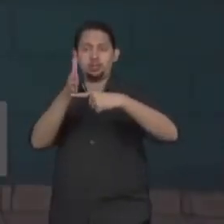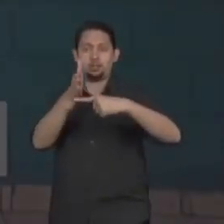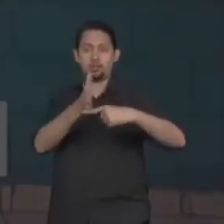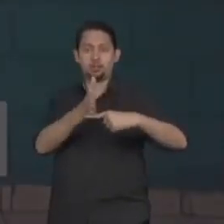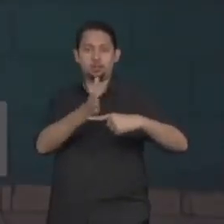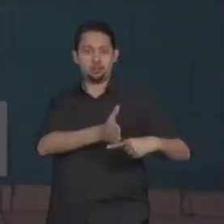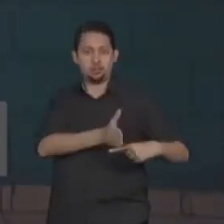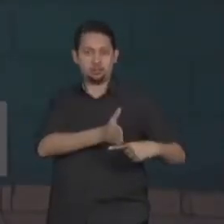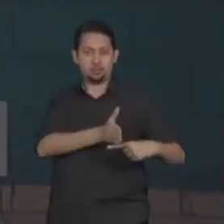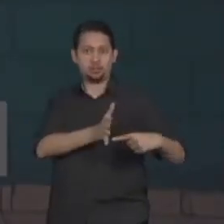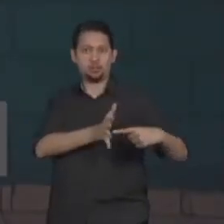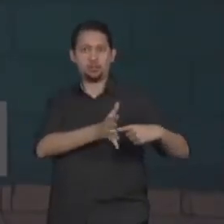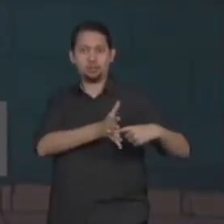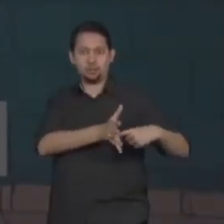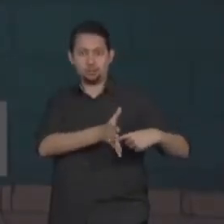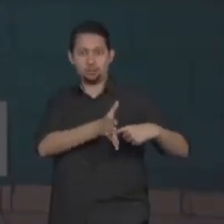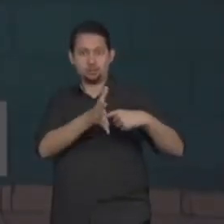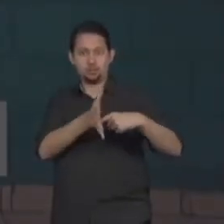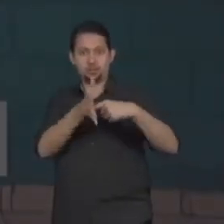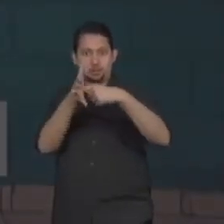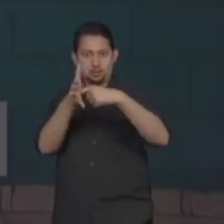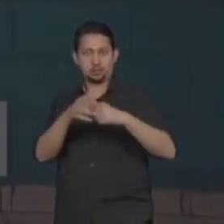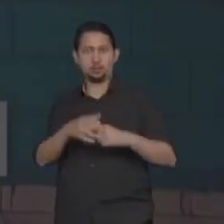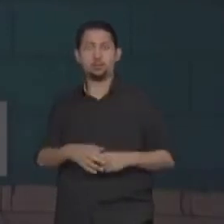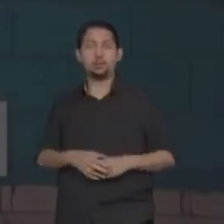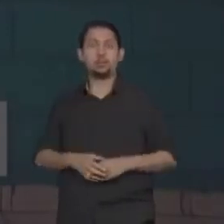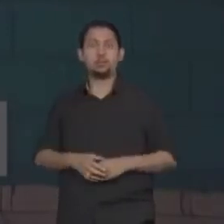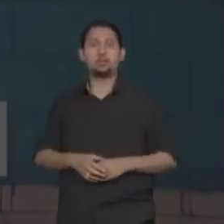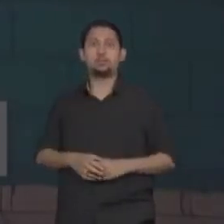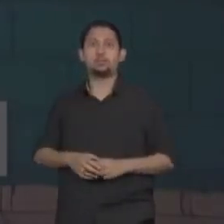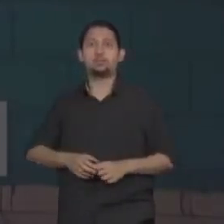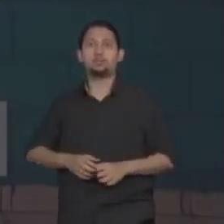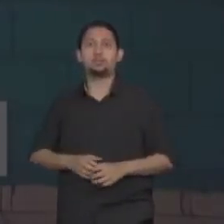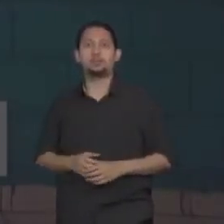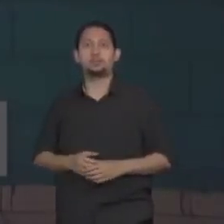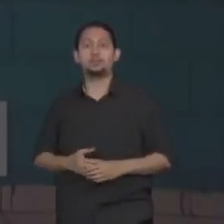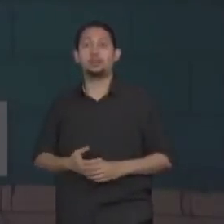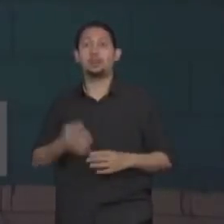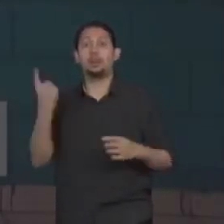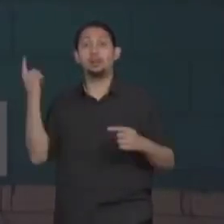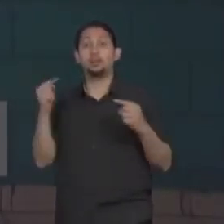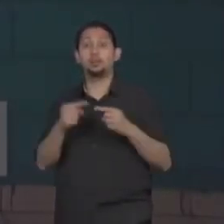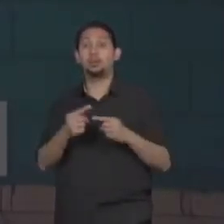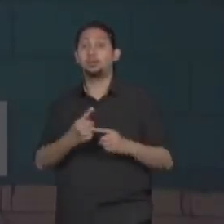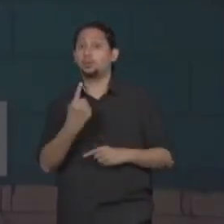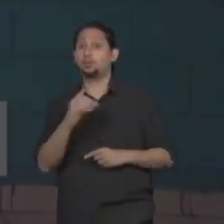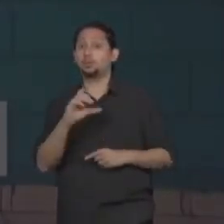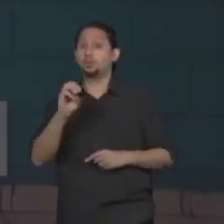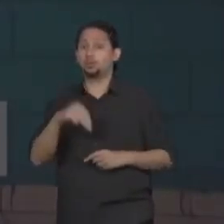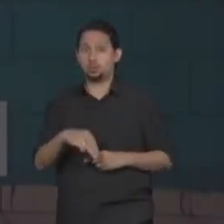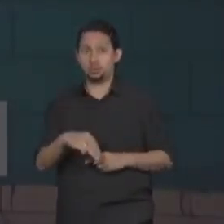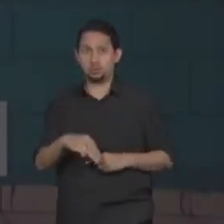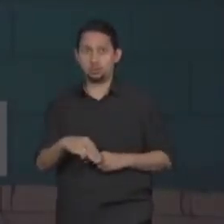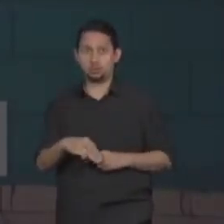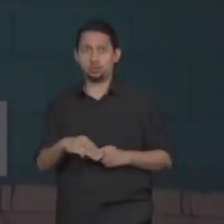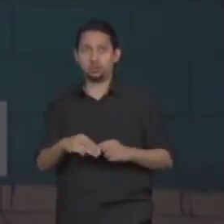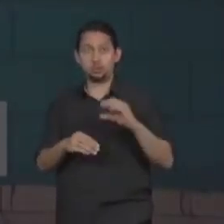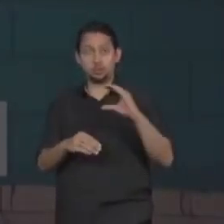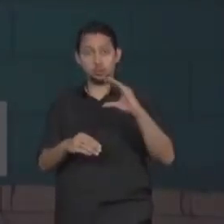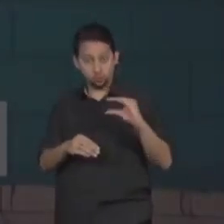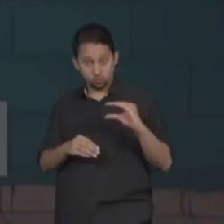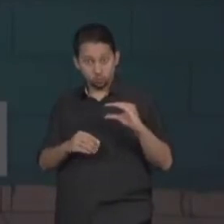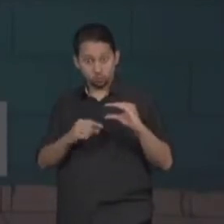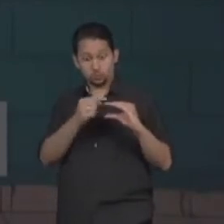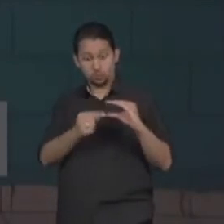Essa aqui ficou no centro. Ela vai com as outras 2 menores, com essas de 1 centímetro. Essas de 1